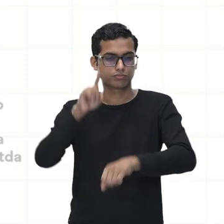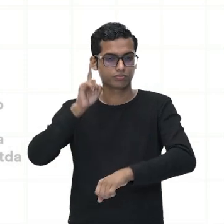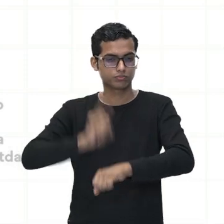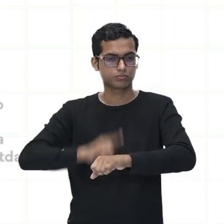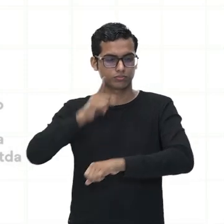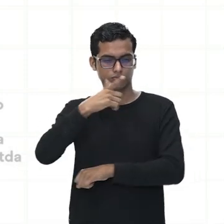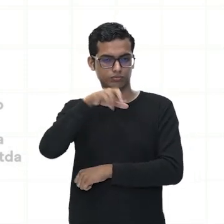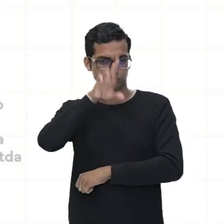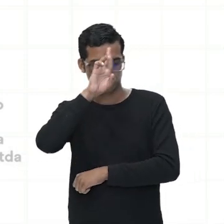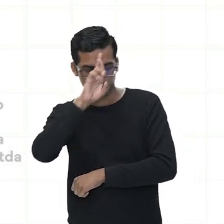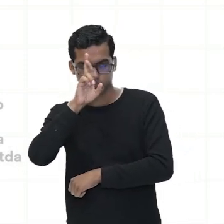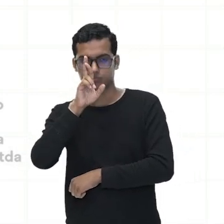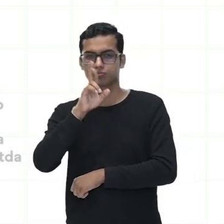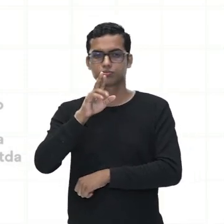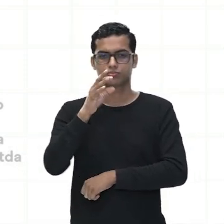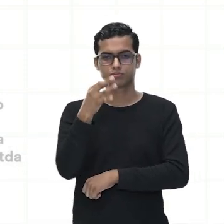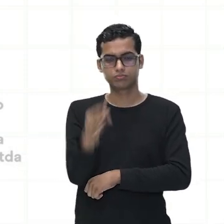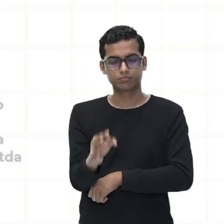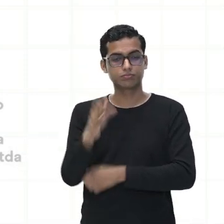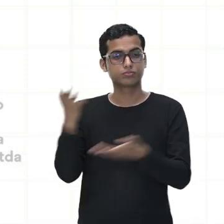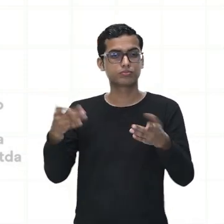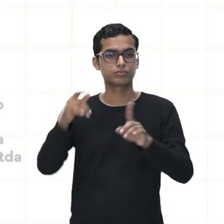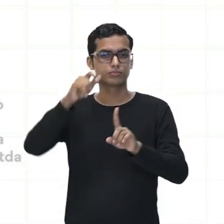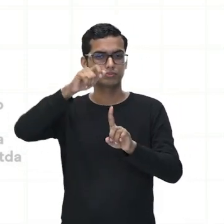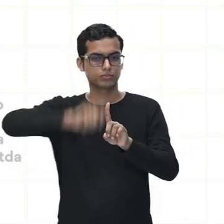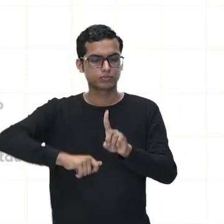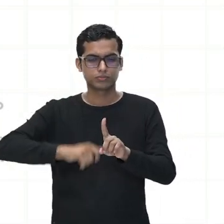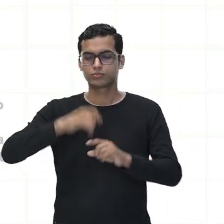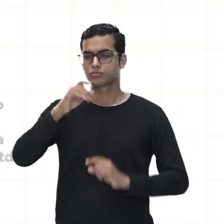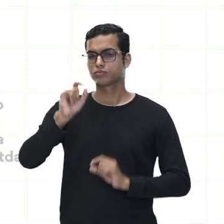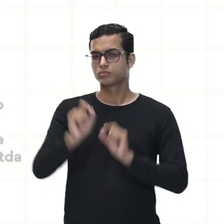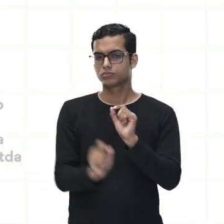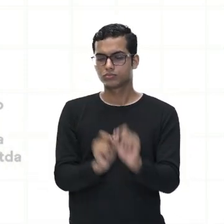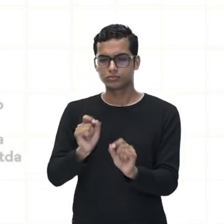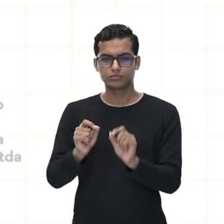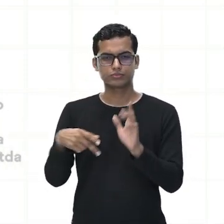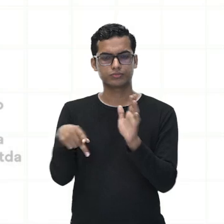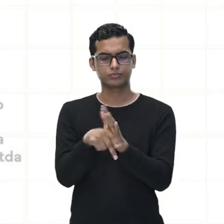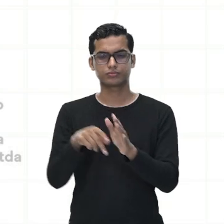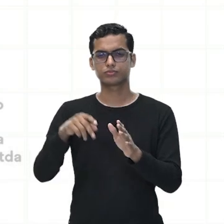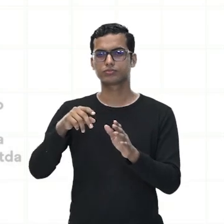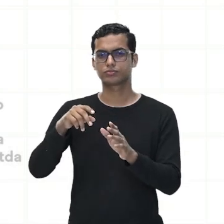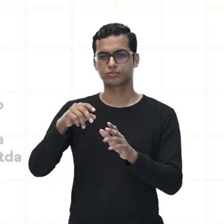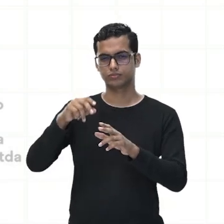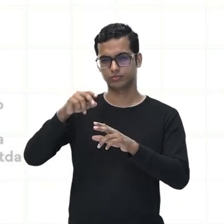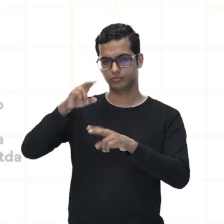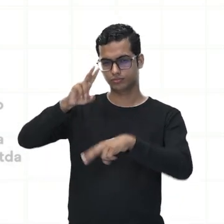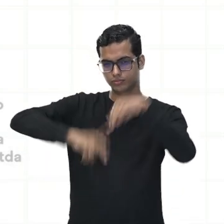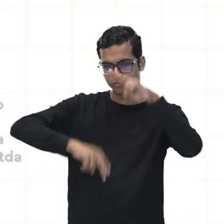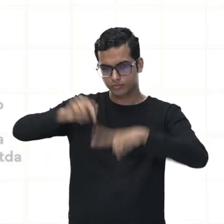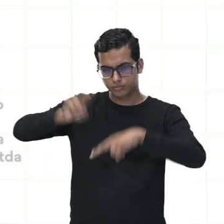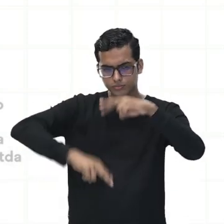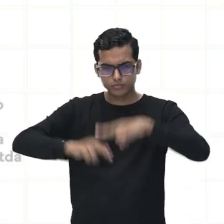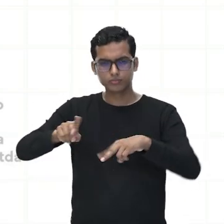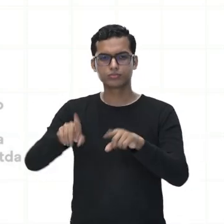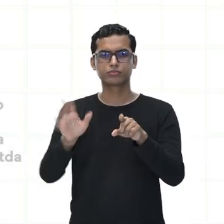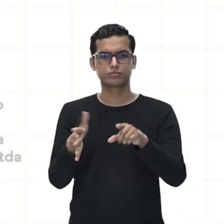junho, certo? Havia já um aumento nessa projeção da